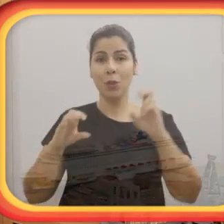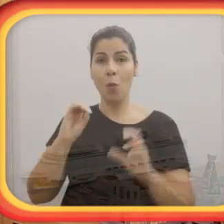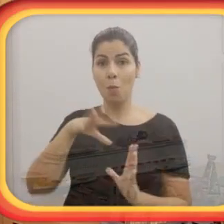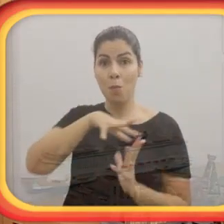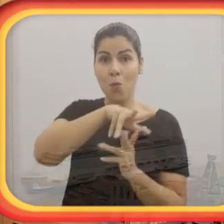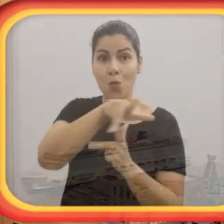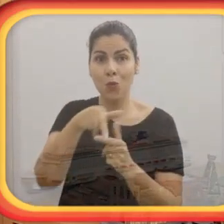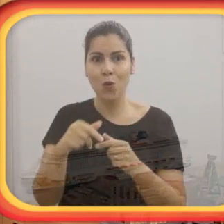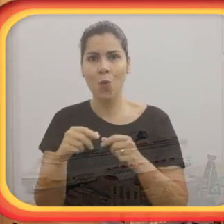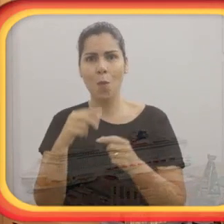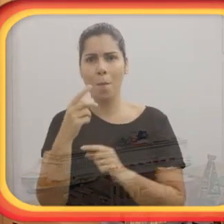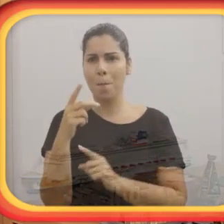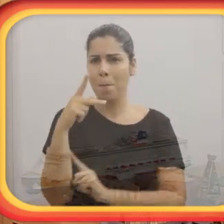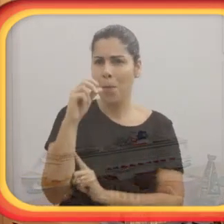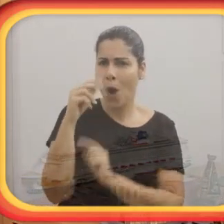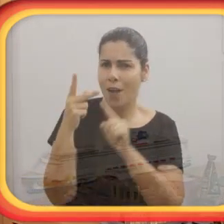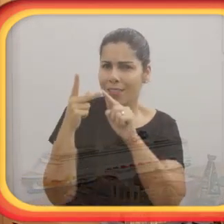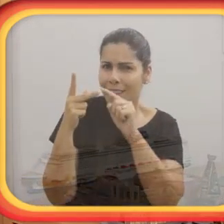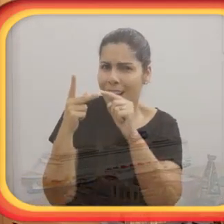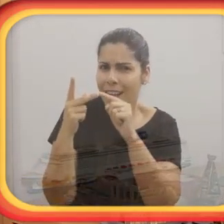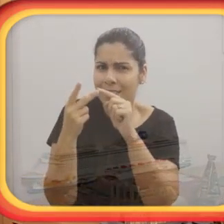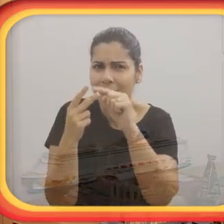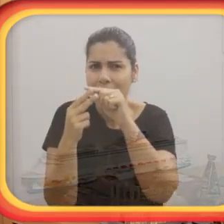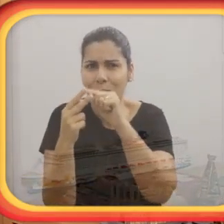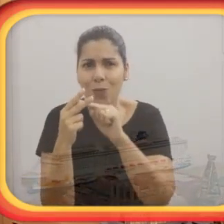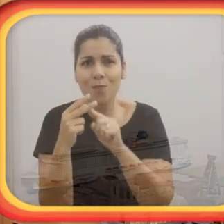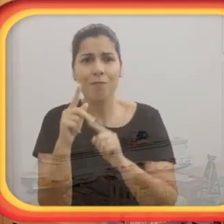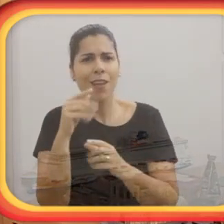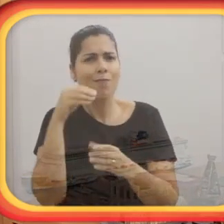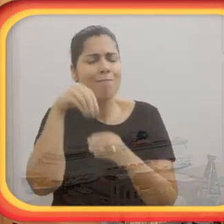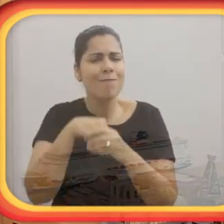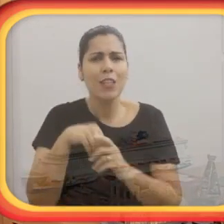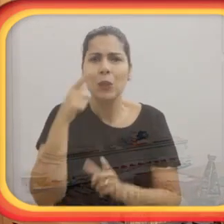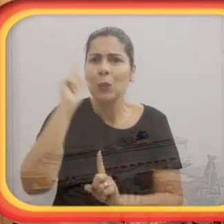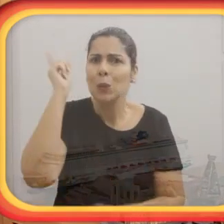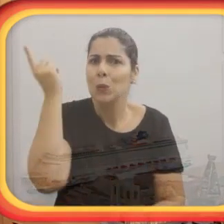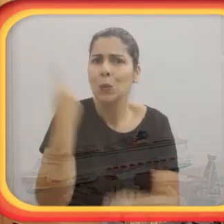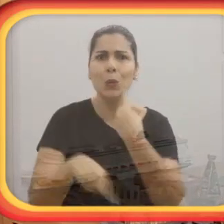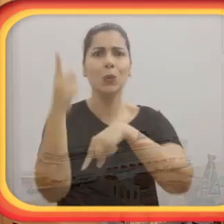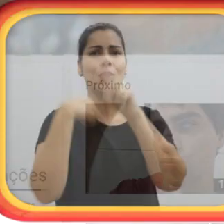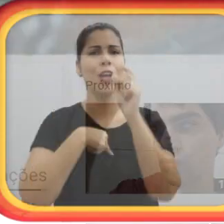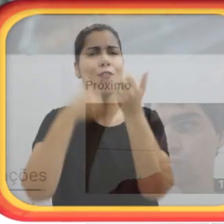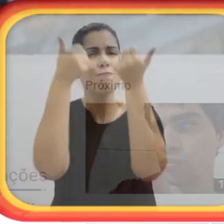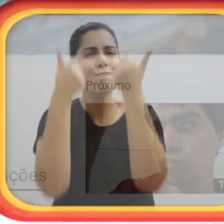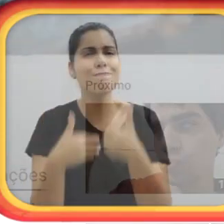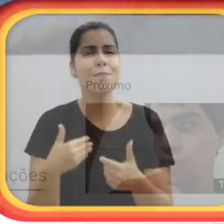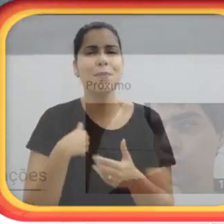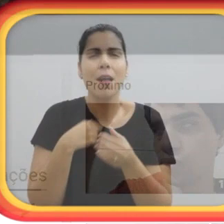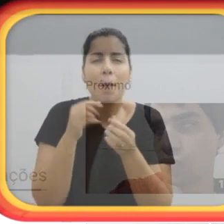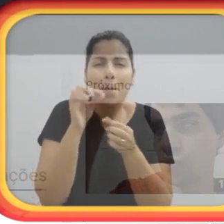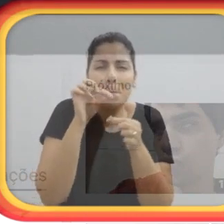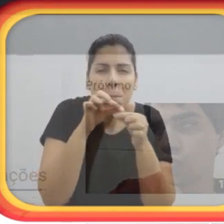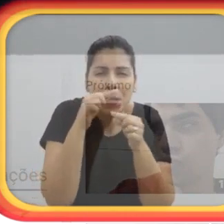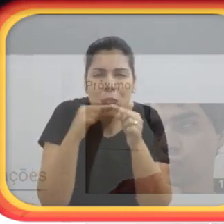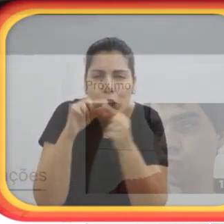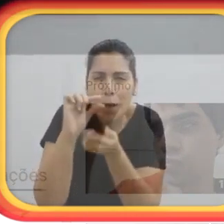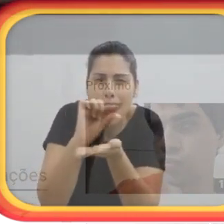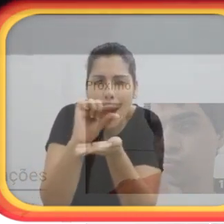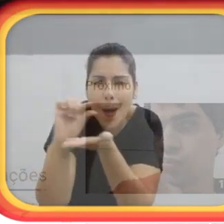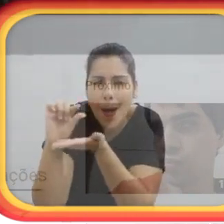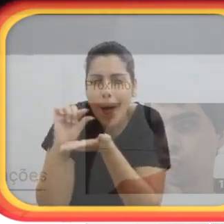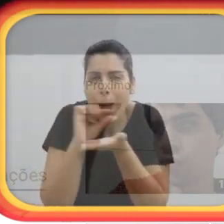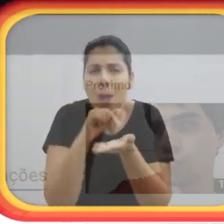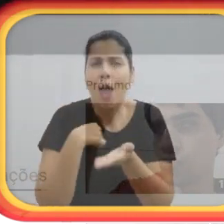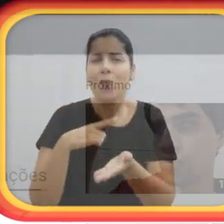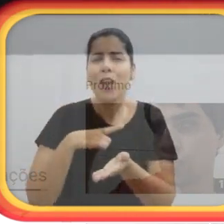que as pessoas começaram a perguntar, a participar, então começaram a surgir outras demandas. Surgiu, por exemplo, o Mundo na Ponta dos Dedos, que tem